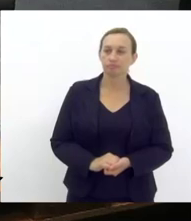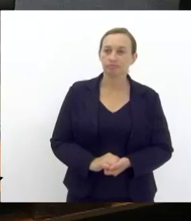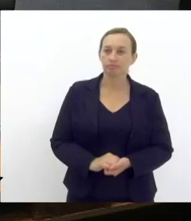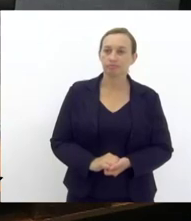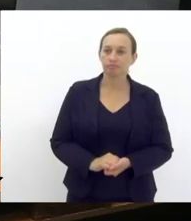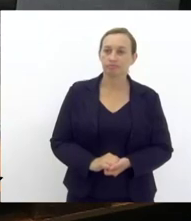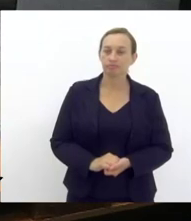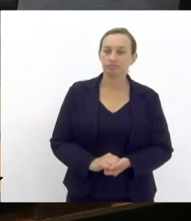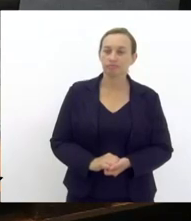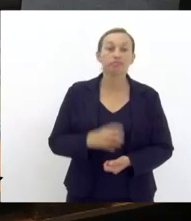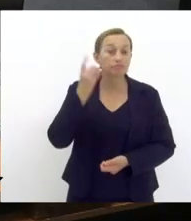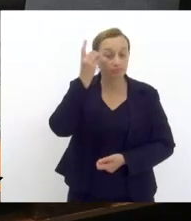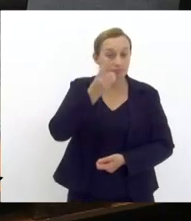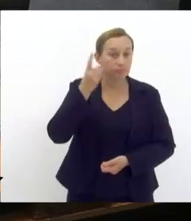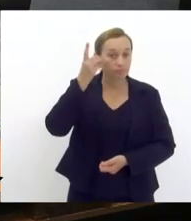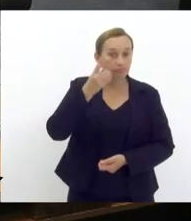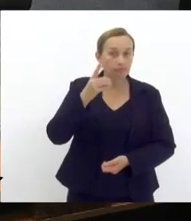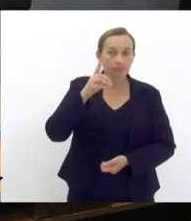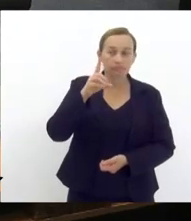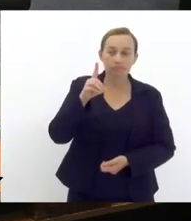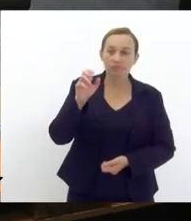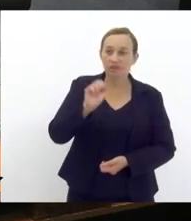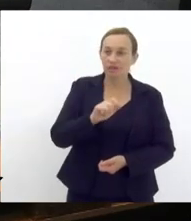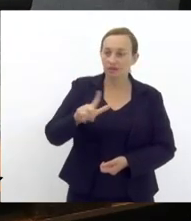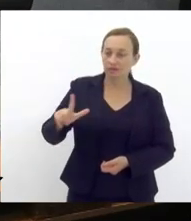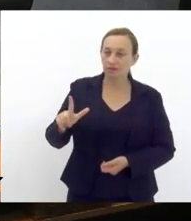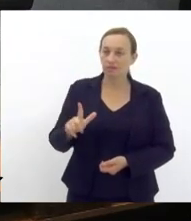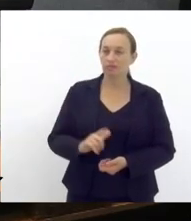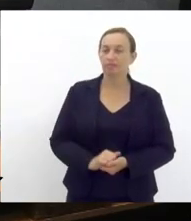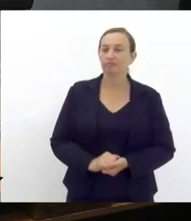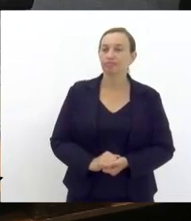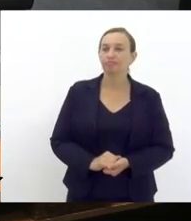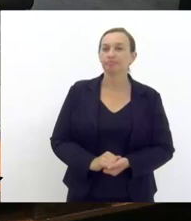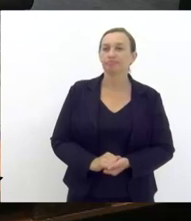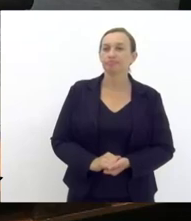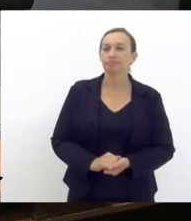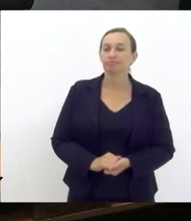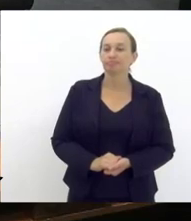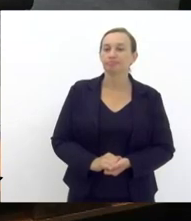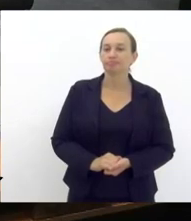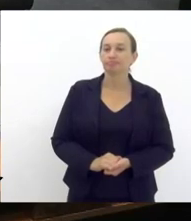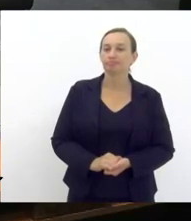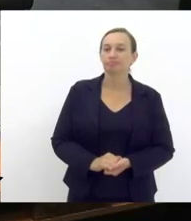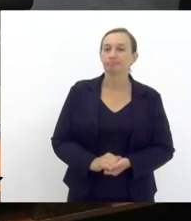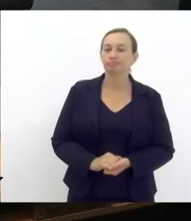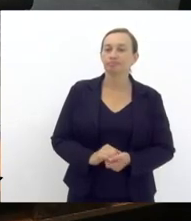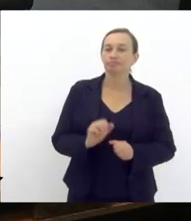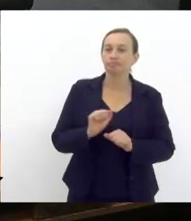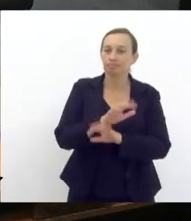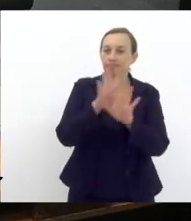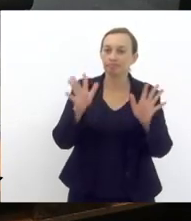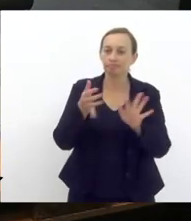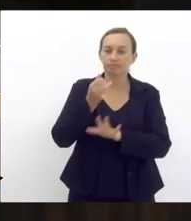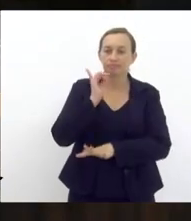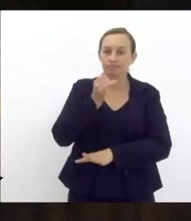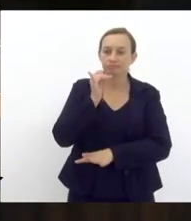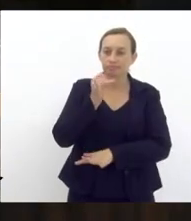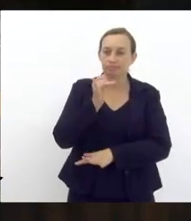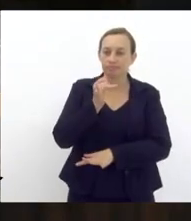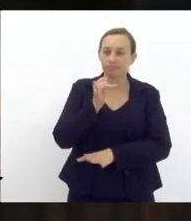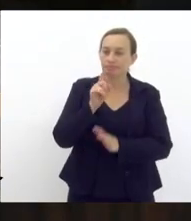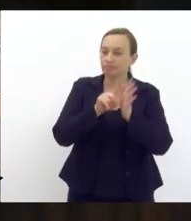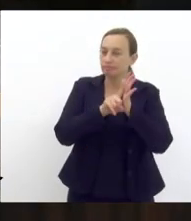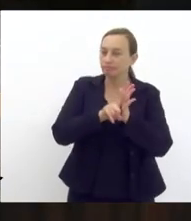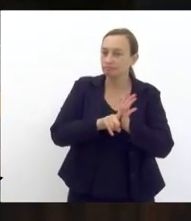de autoria do deputado Daniel liberou que dispõe sobre a transparência dos relatórios de